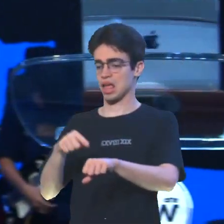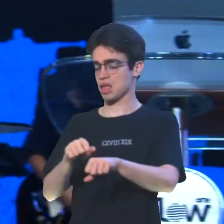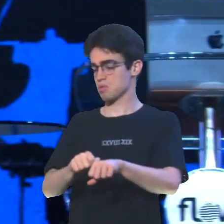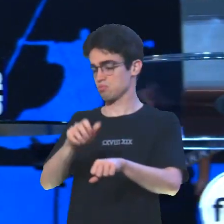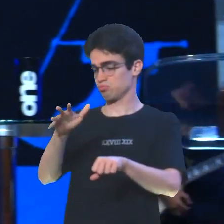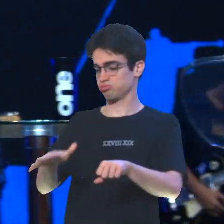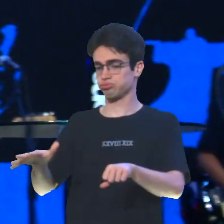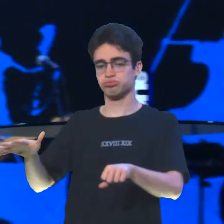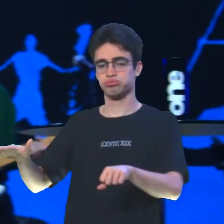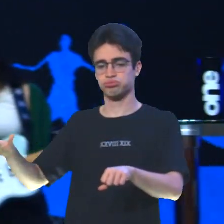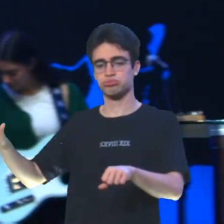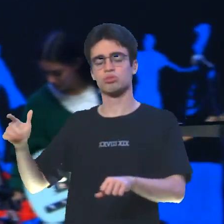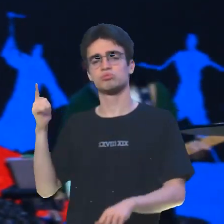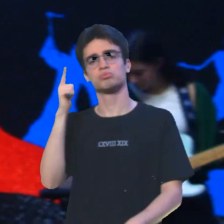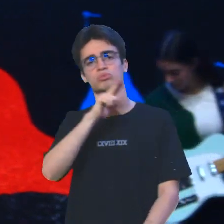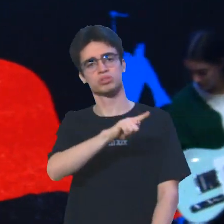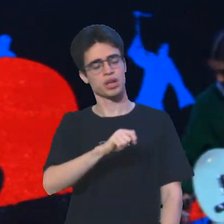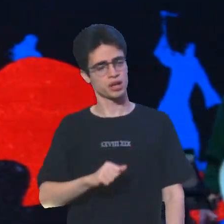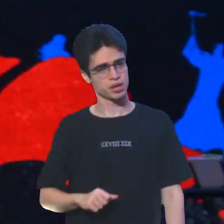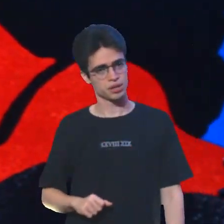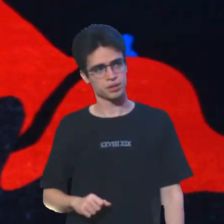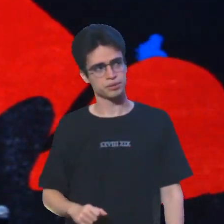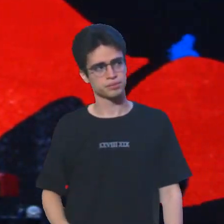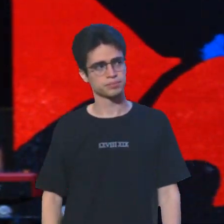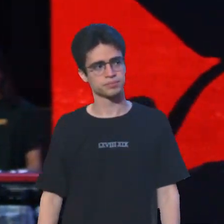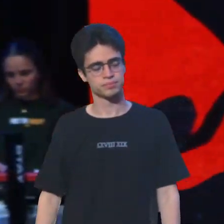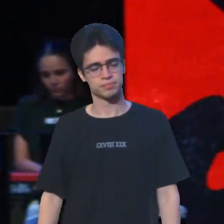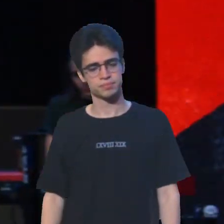outro golpe na pedra.